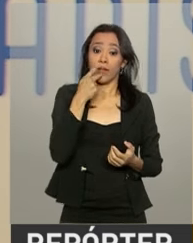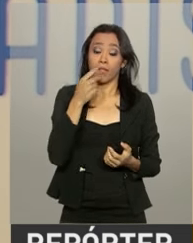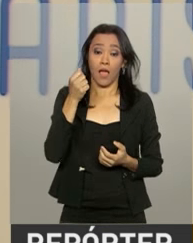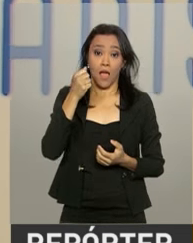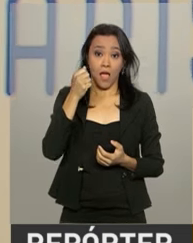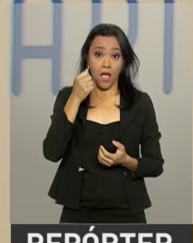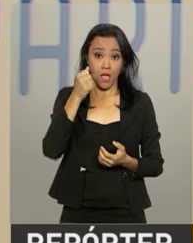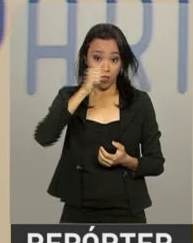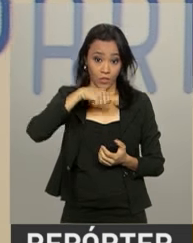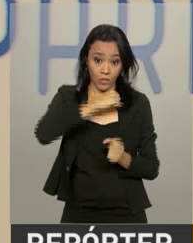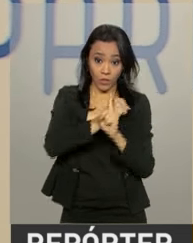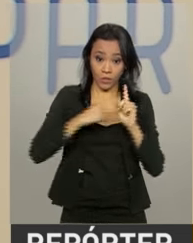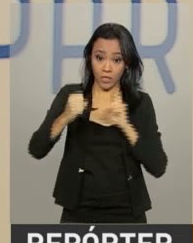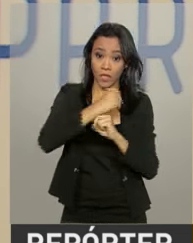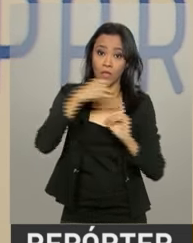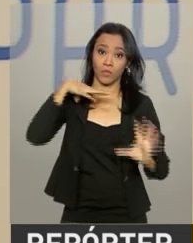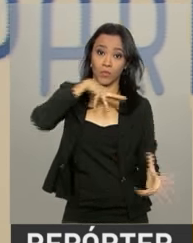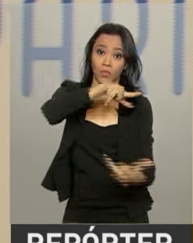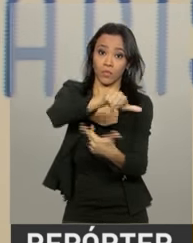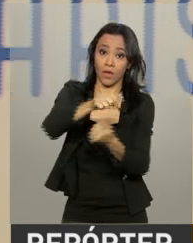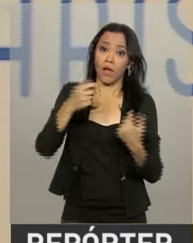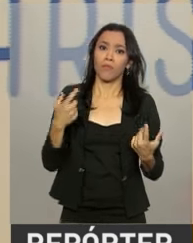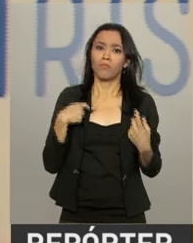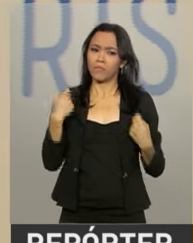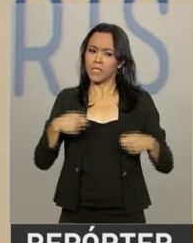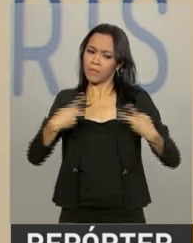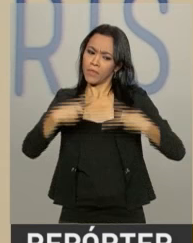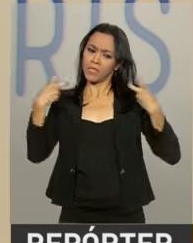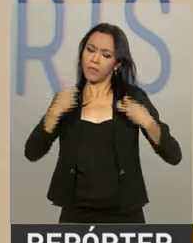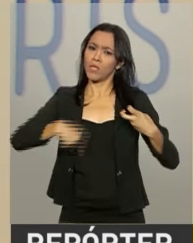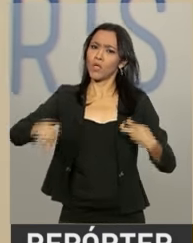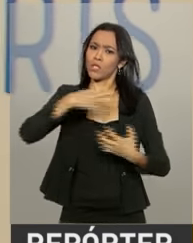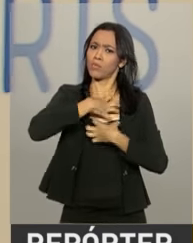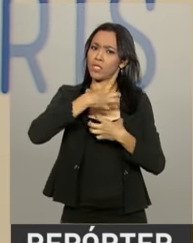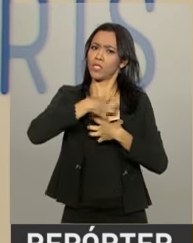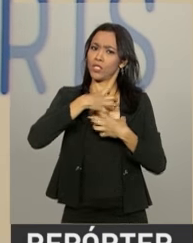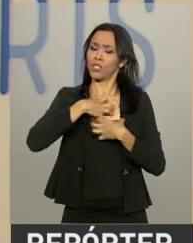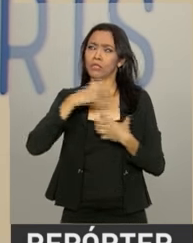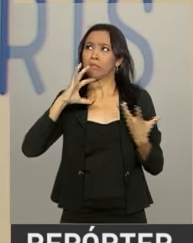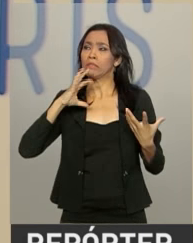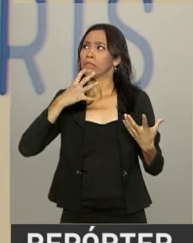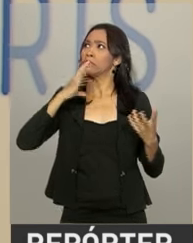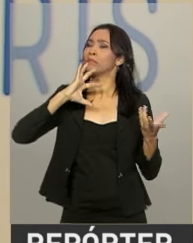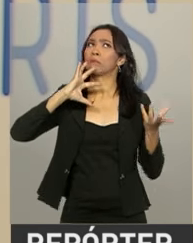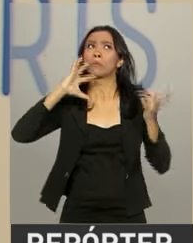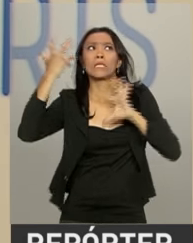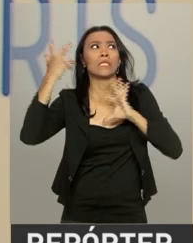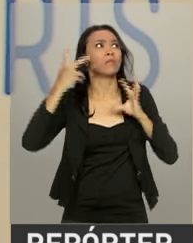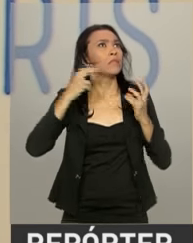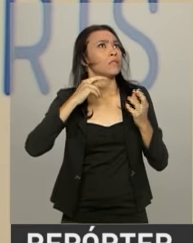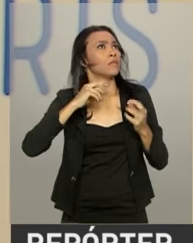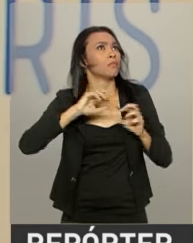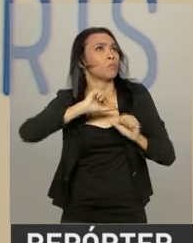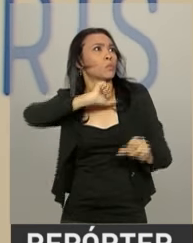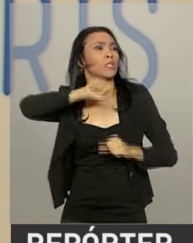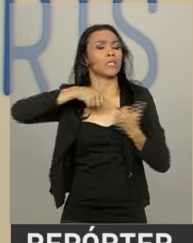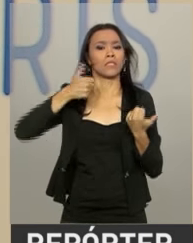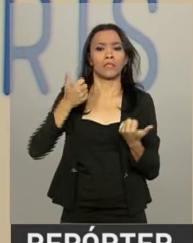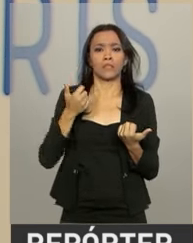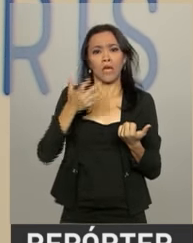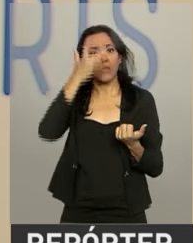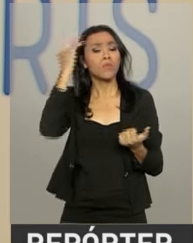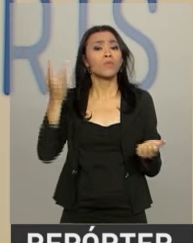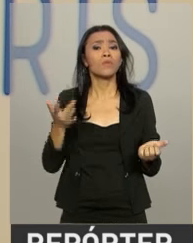mundial, tem que perceber essa importância do clima. Nós todos estamos sentindo no nosso dia a dia, e eu acho que, como se diz muito, as populações mais